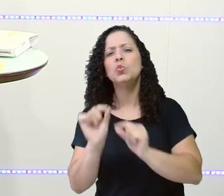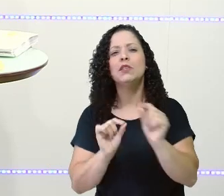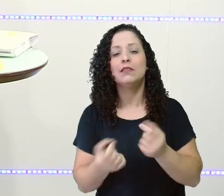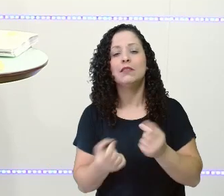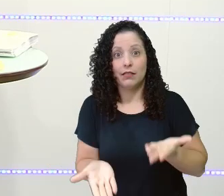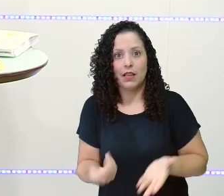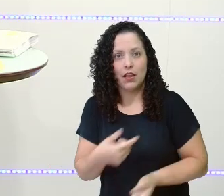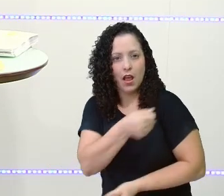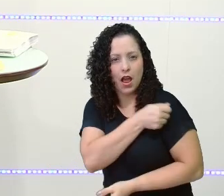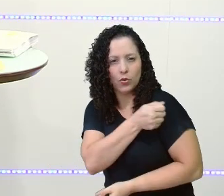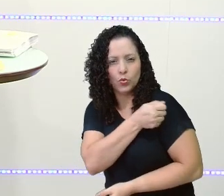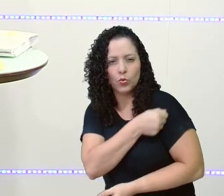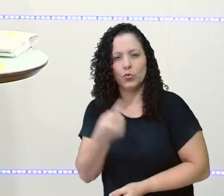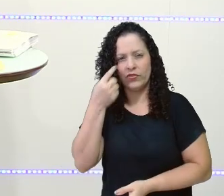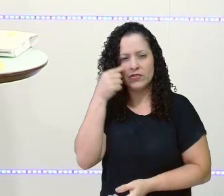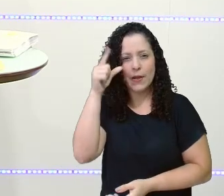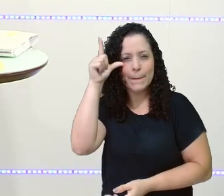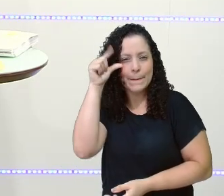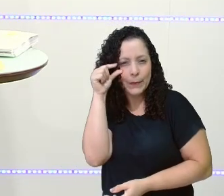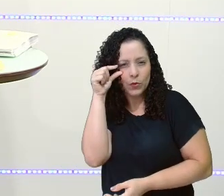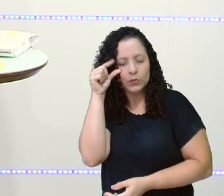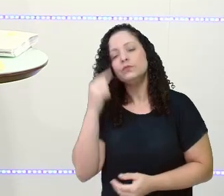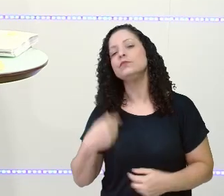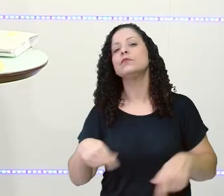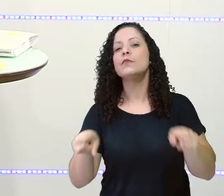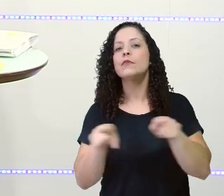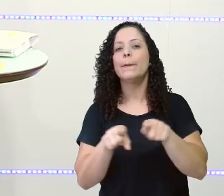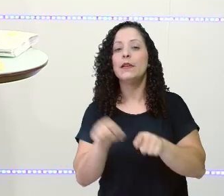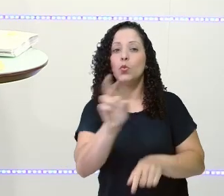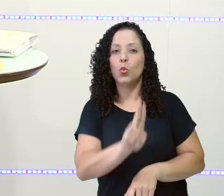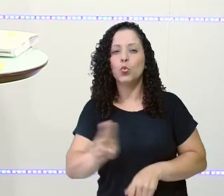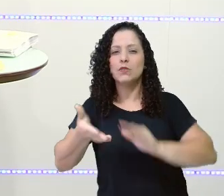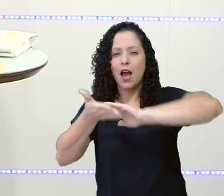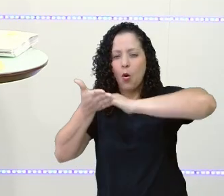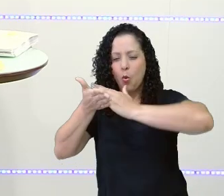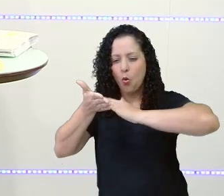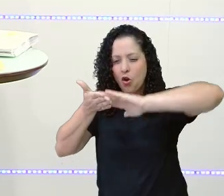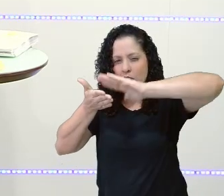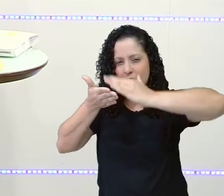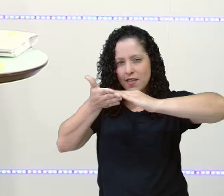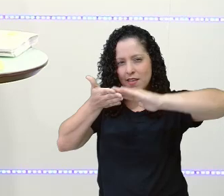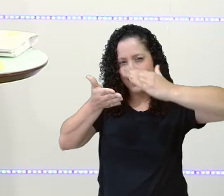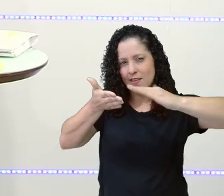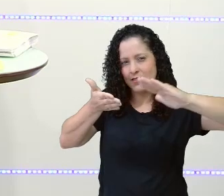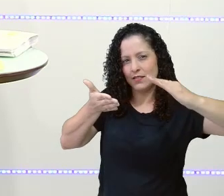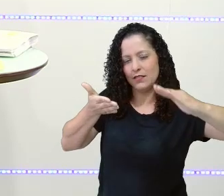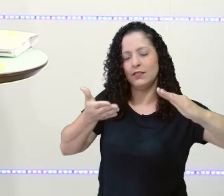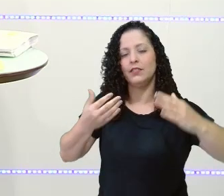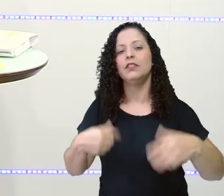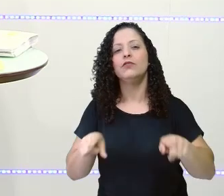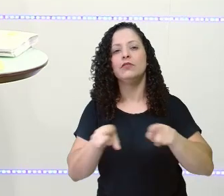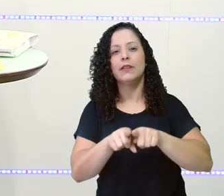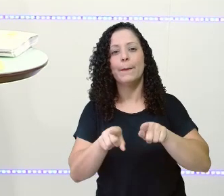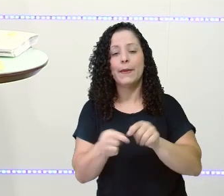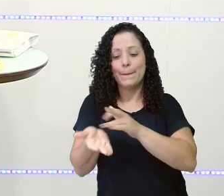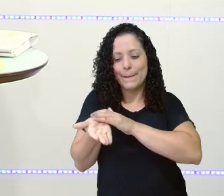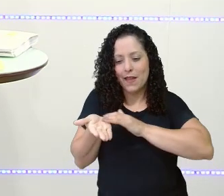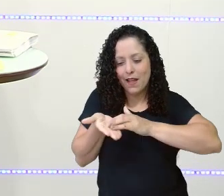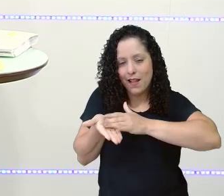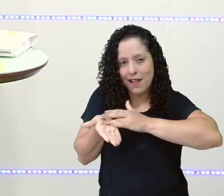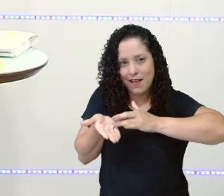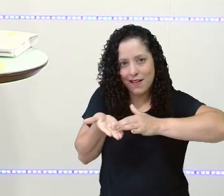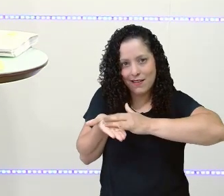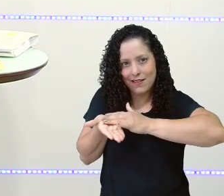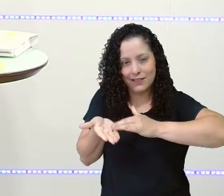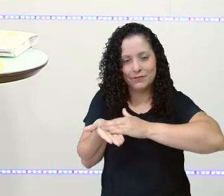baixa visão. Importante que a gente utilize sempre o relevo, indispensável, que a gente apresente a escrita em braille. A gente